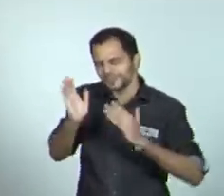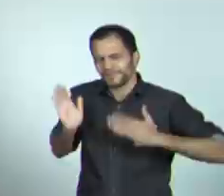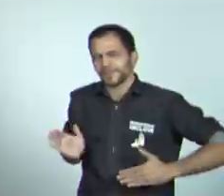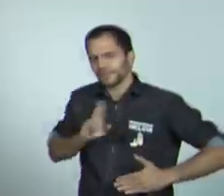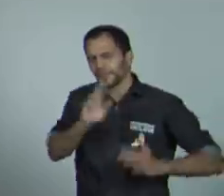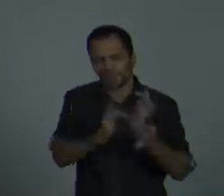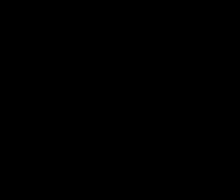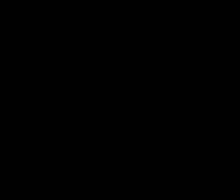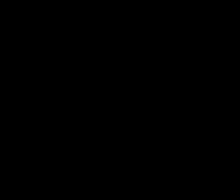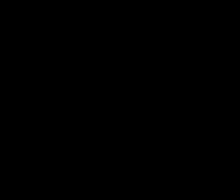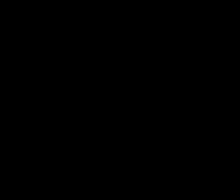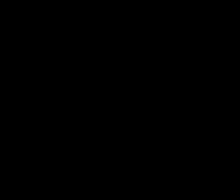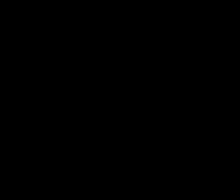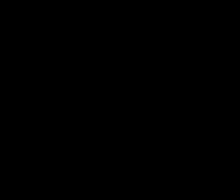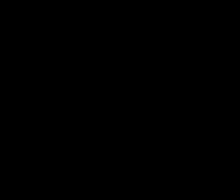amém